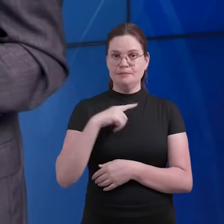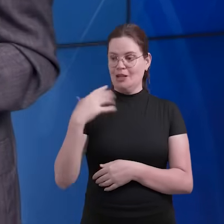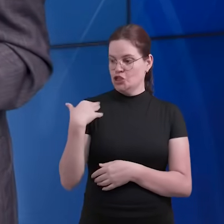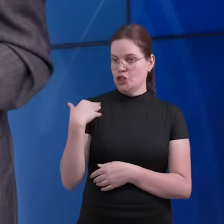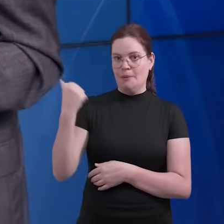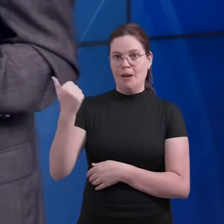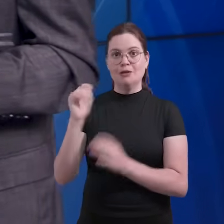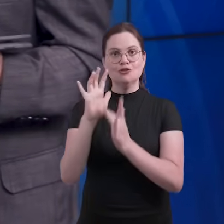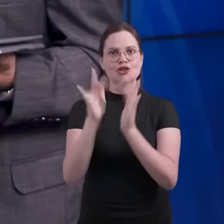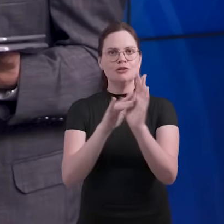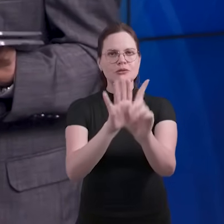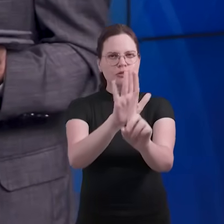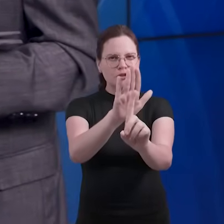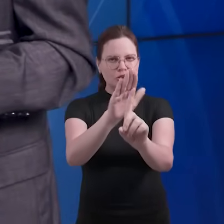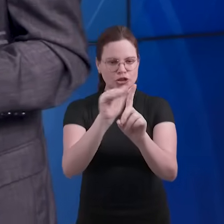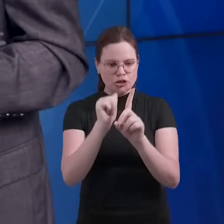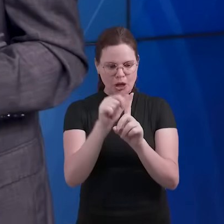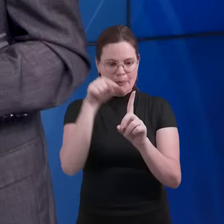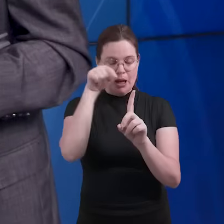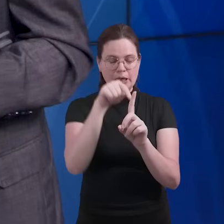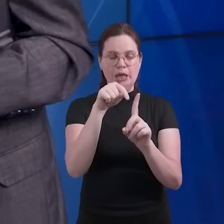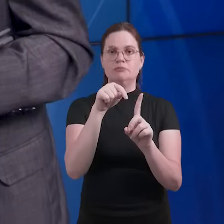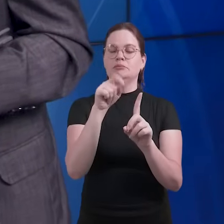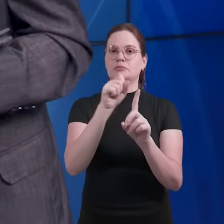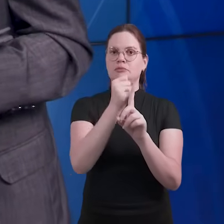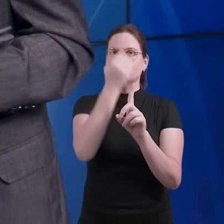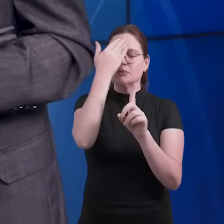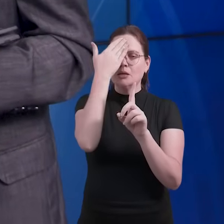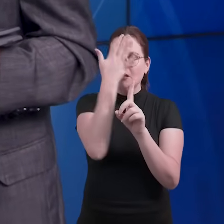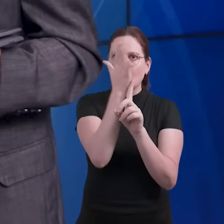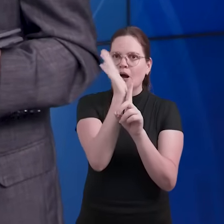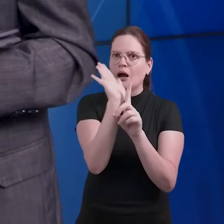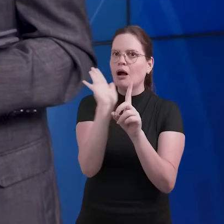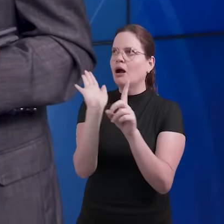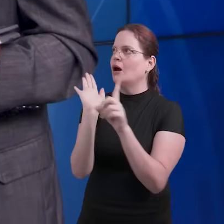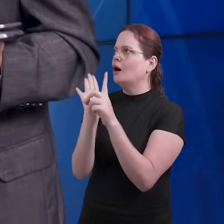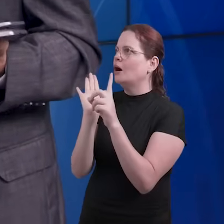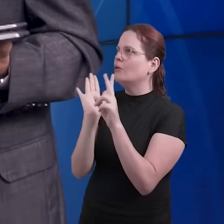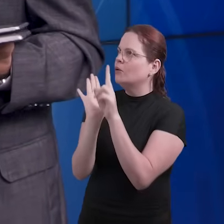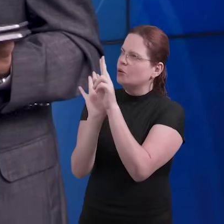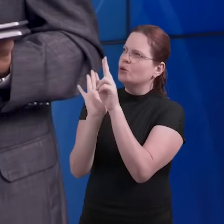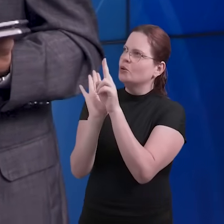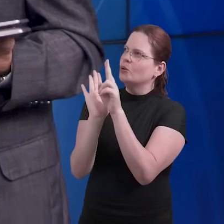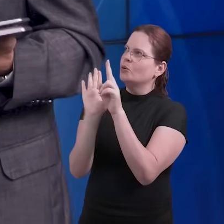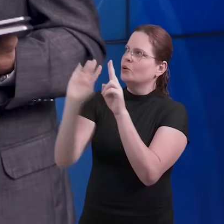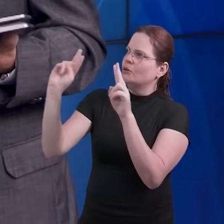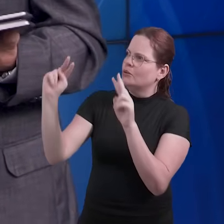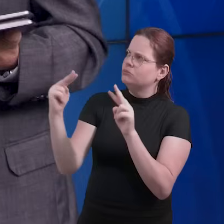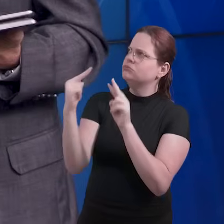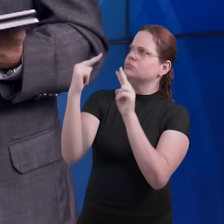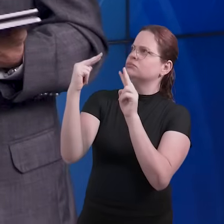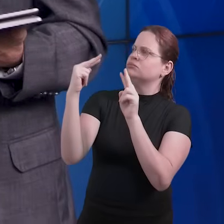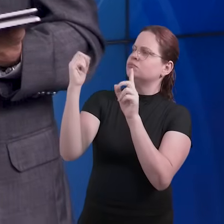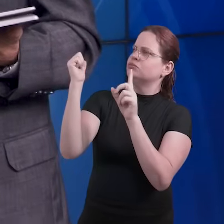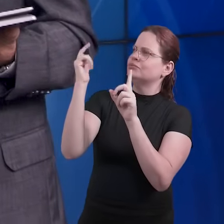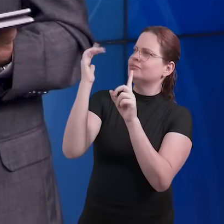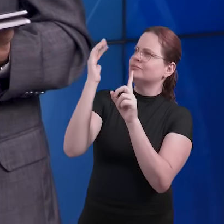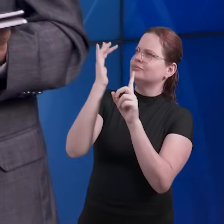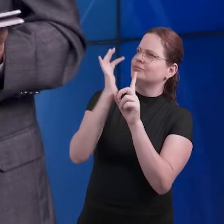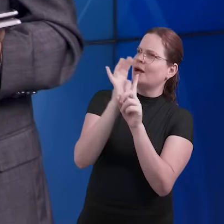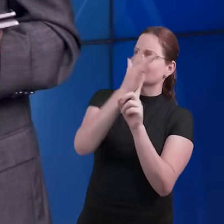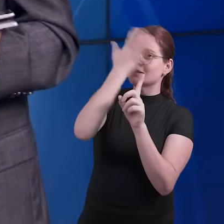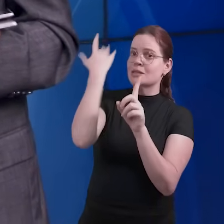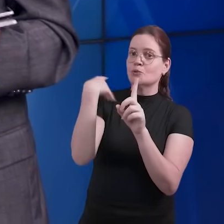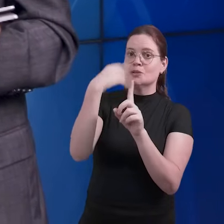recebe um chamado, aqui Deus se revelou a ele. A revelação é feita através de uma ação do